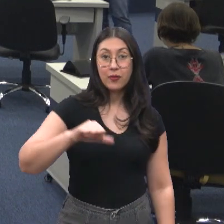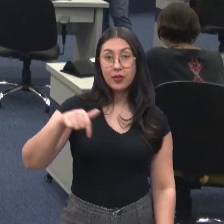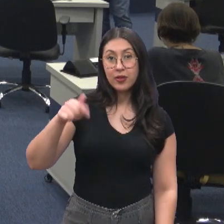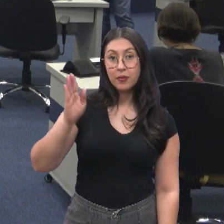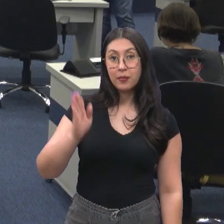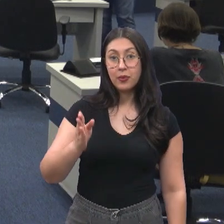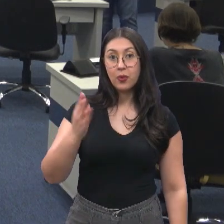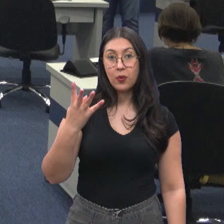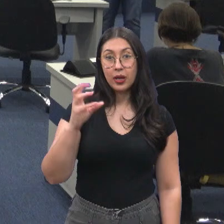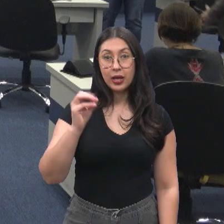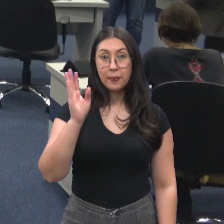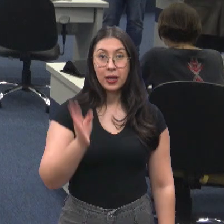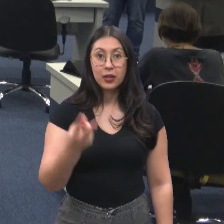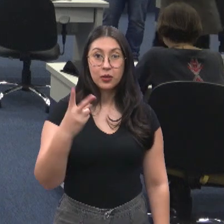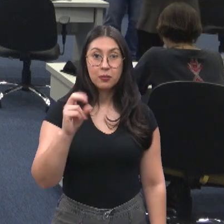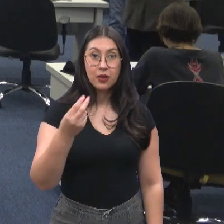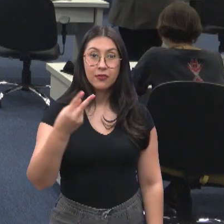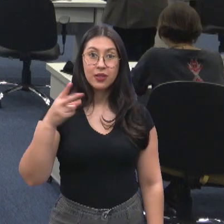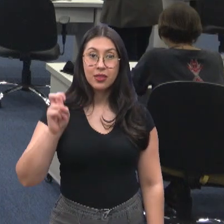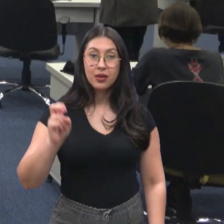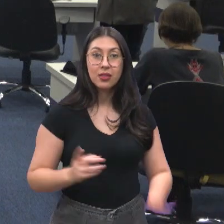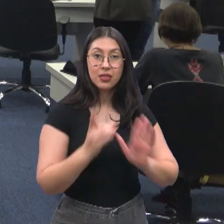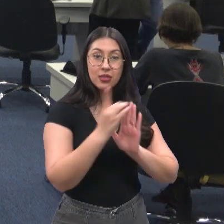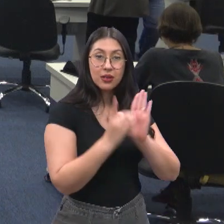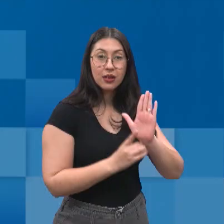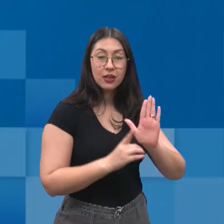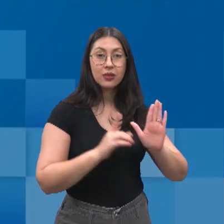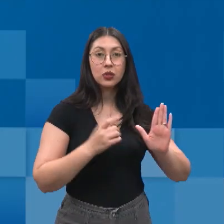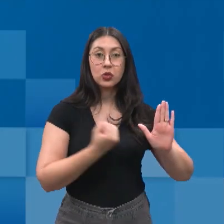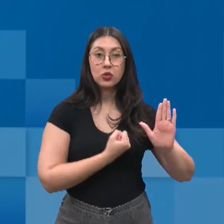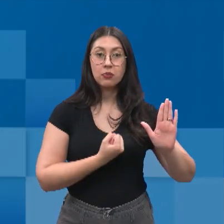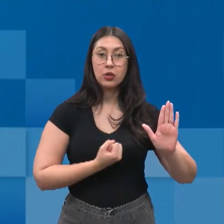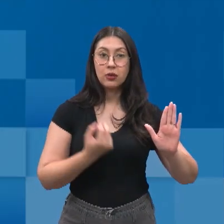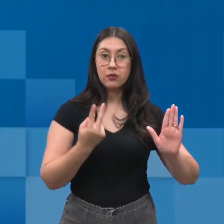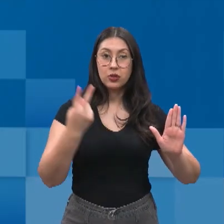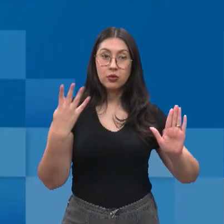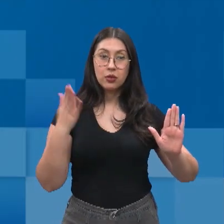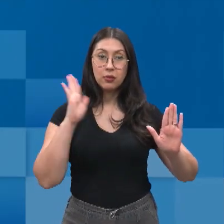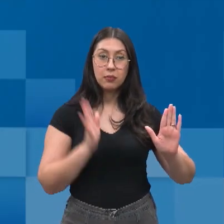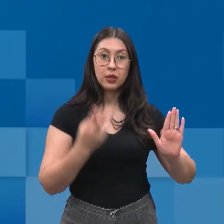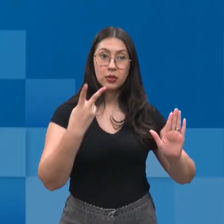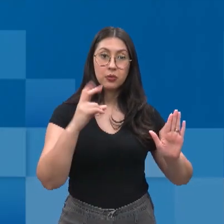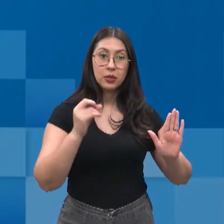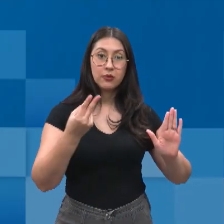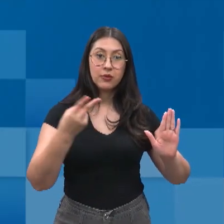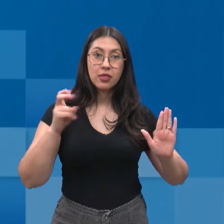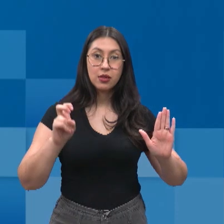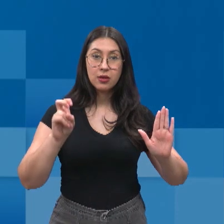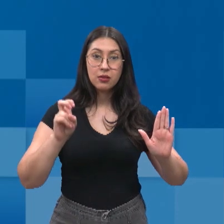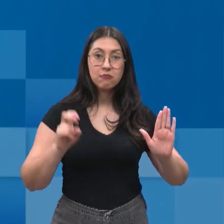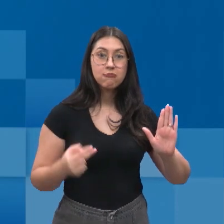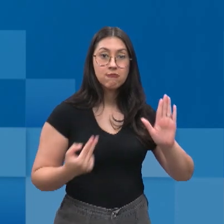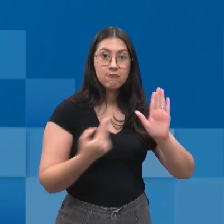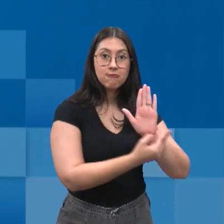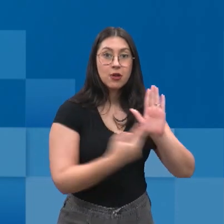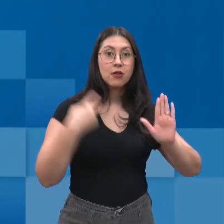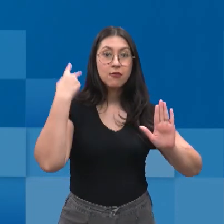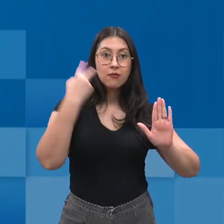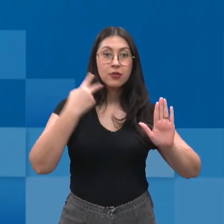9740/2025, projeto decreto legislativo, número 24/2025, autoria do vereador Cláudio Apolinário.